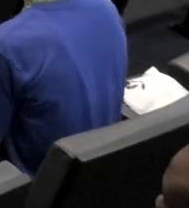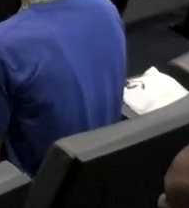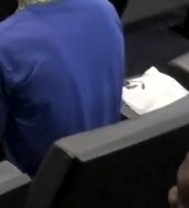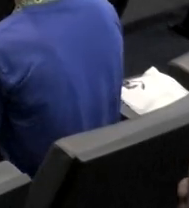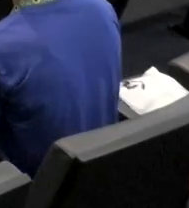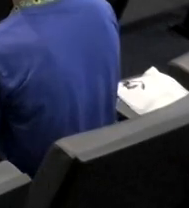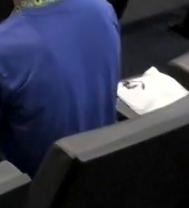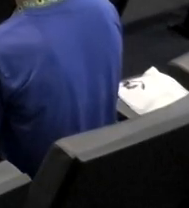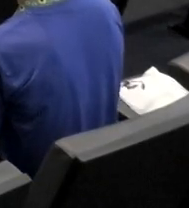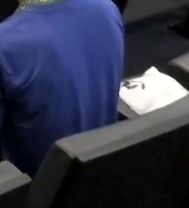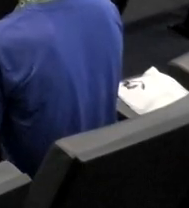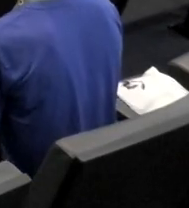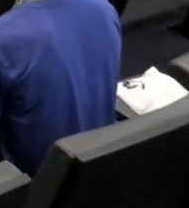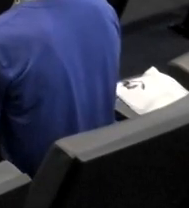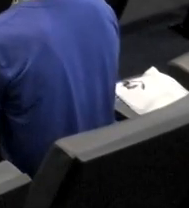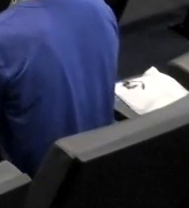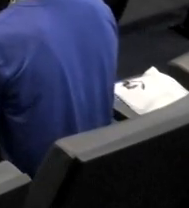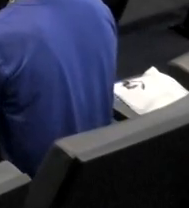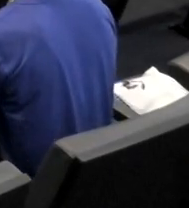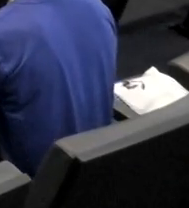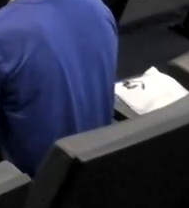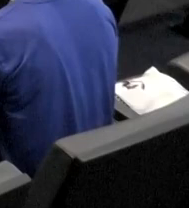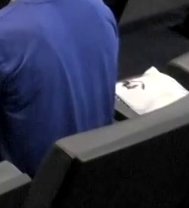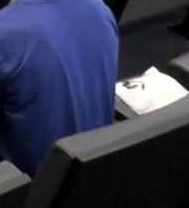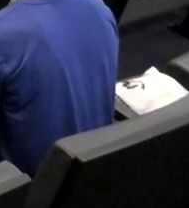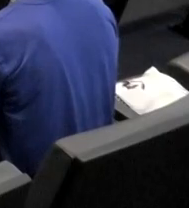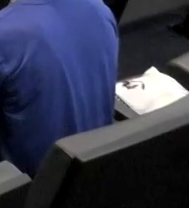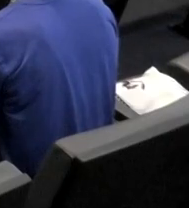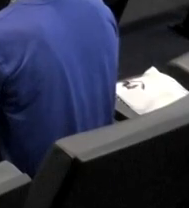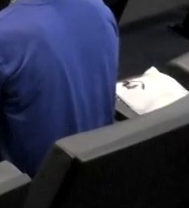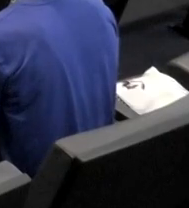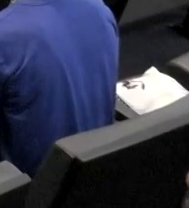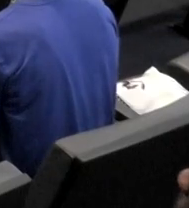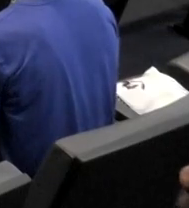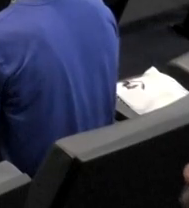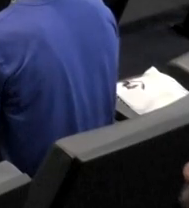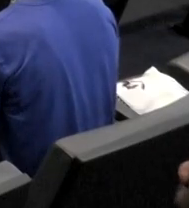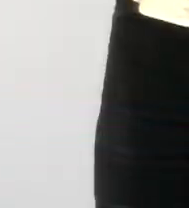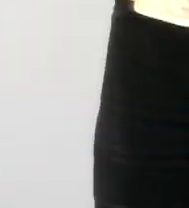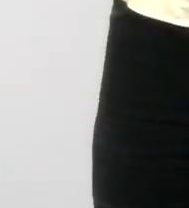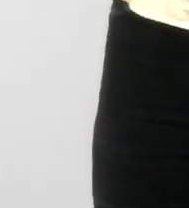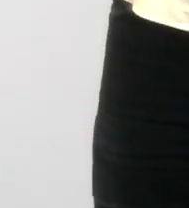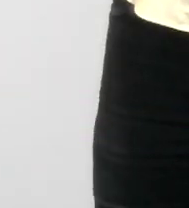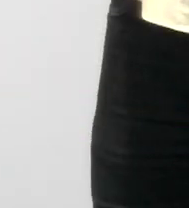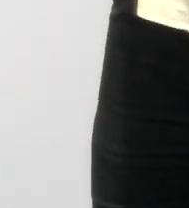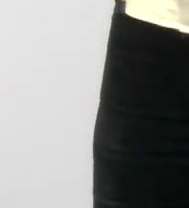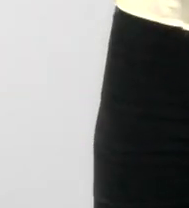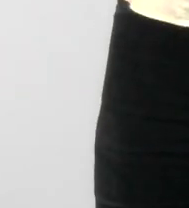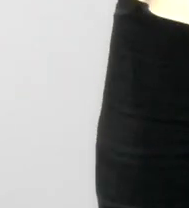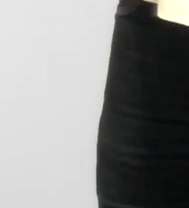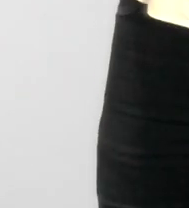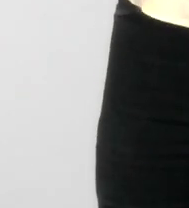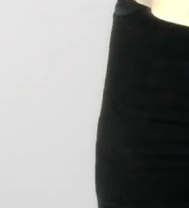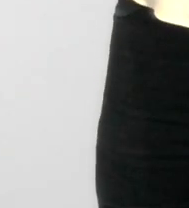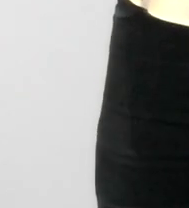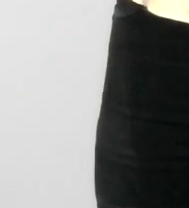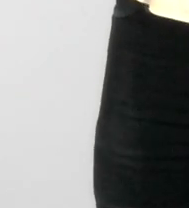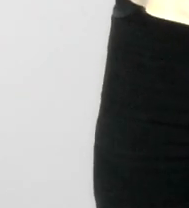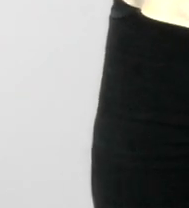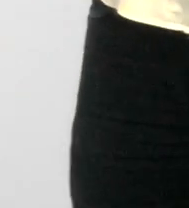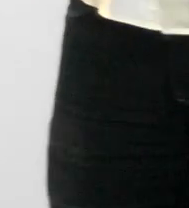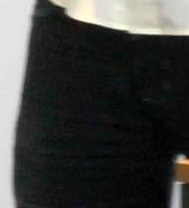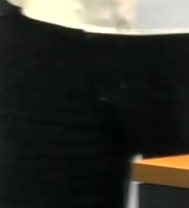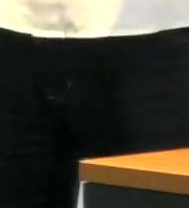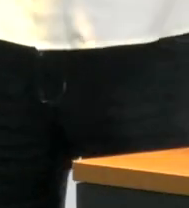todos eu sou Dara mãe atípica advogada mas não tenho conseguido trabalhar e não tenho um minuto de paz desde que eu